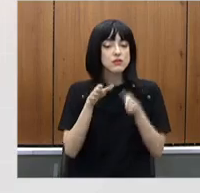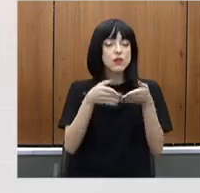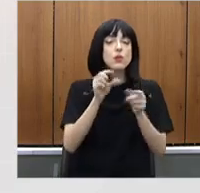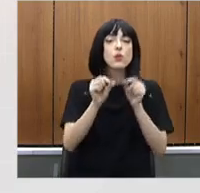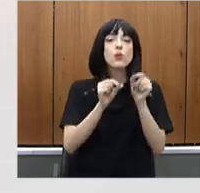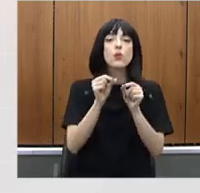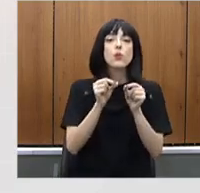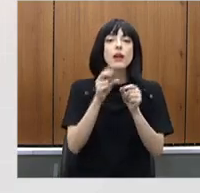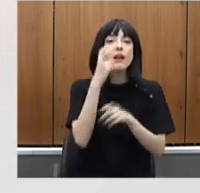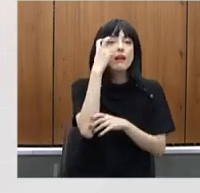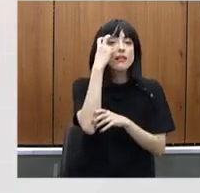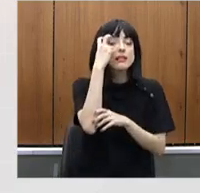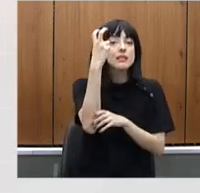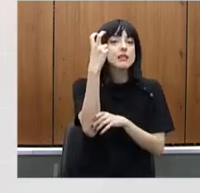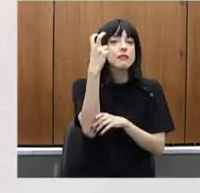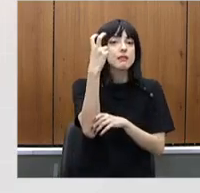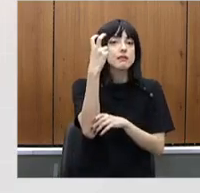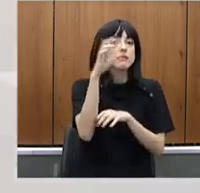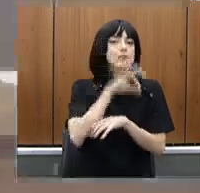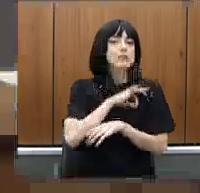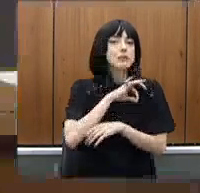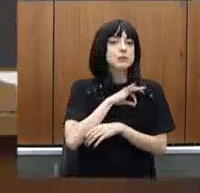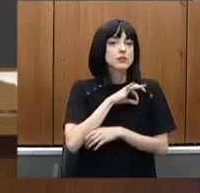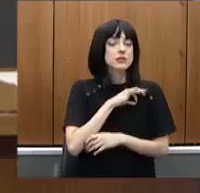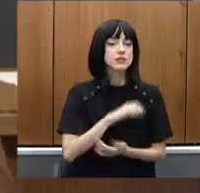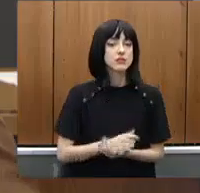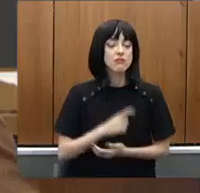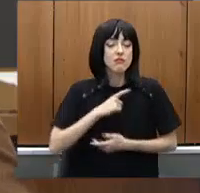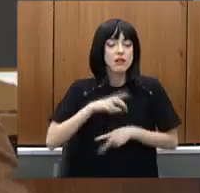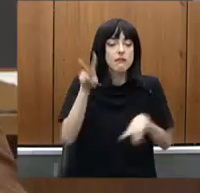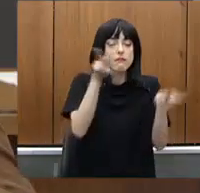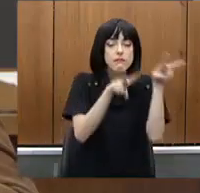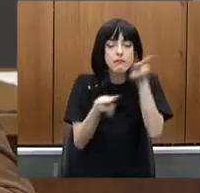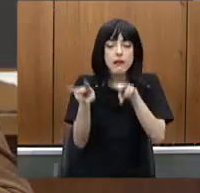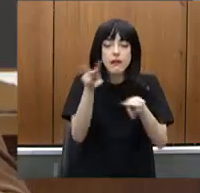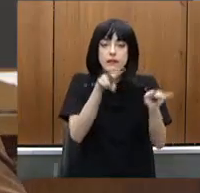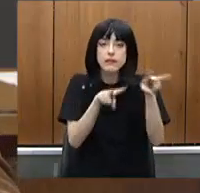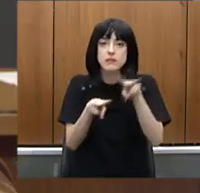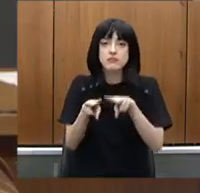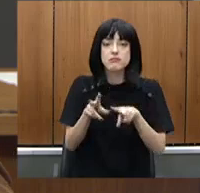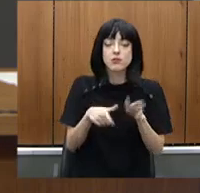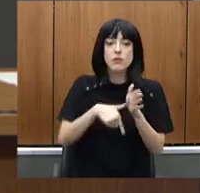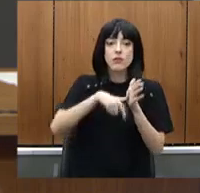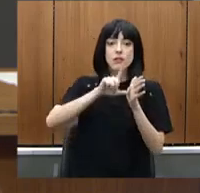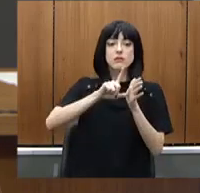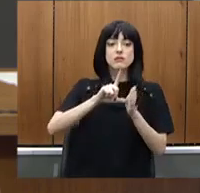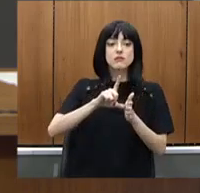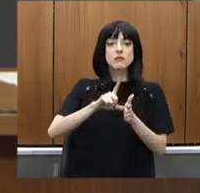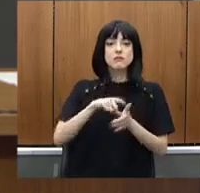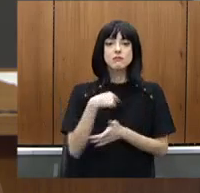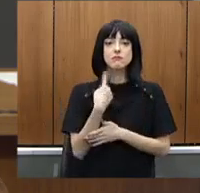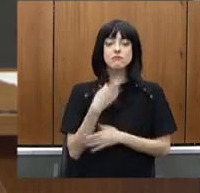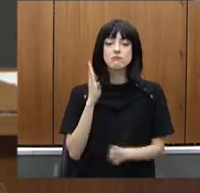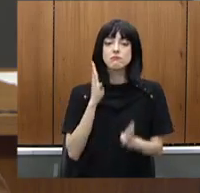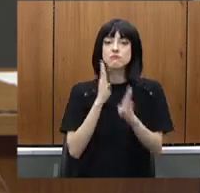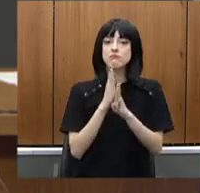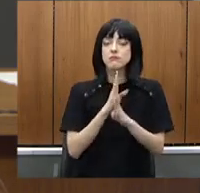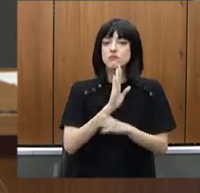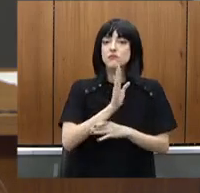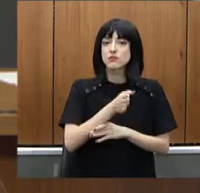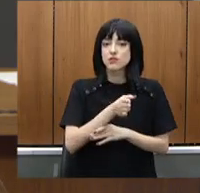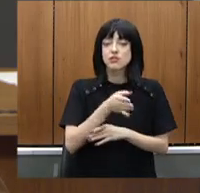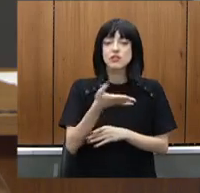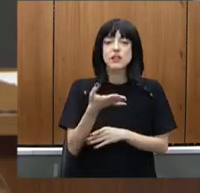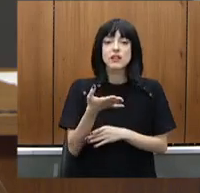com o trabalho de inteligência com a análise é que nós conseguimos antecipar que nós conseguimos fazer atuações e